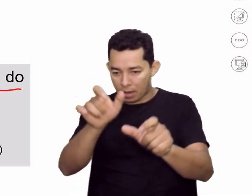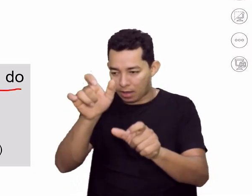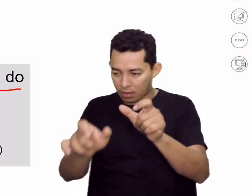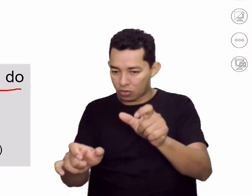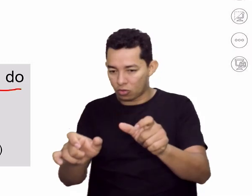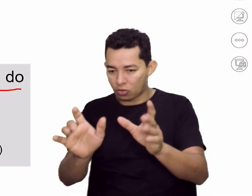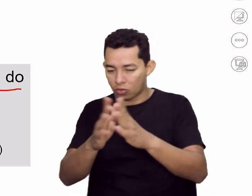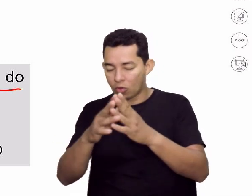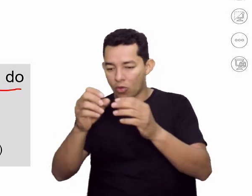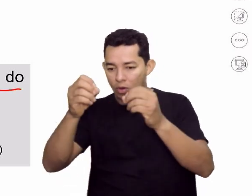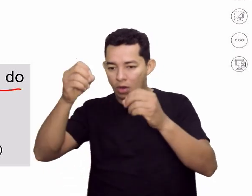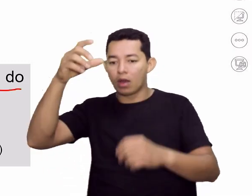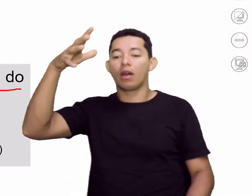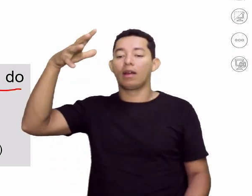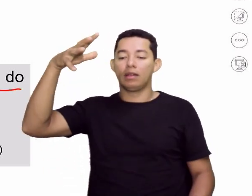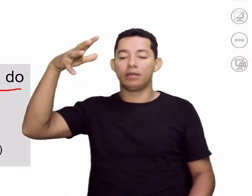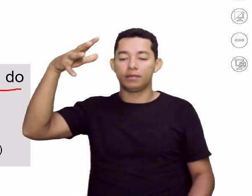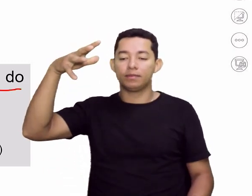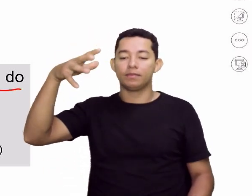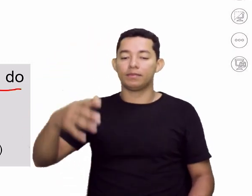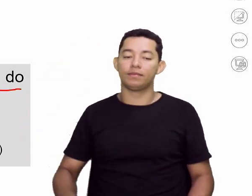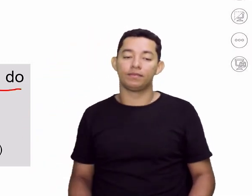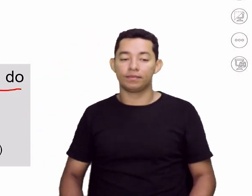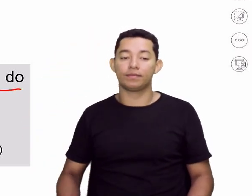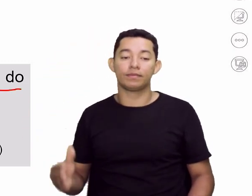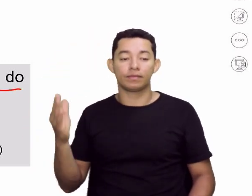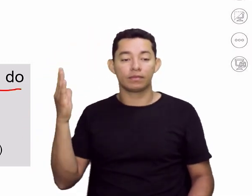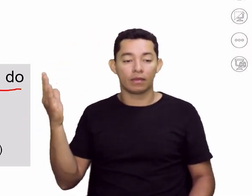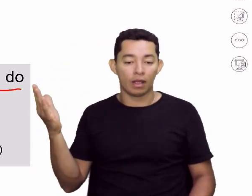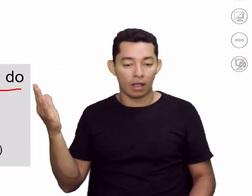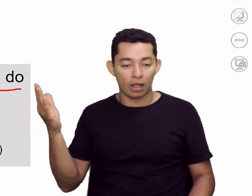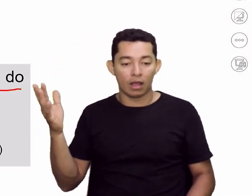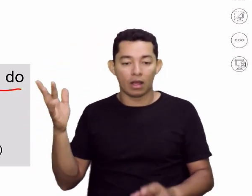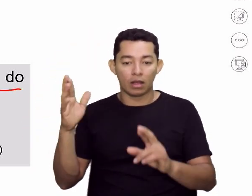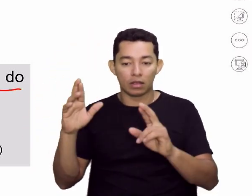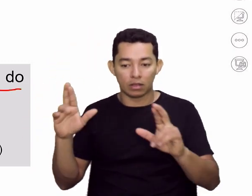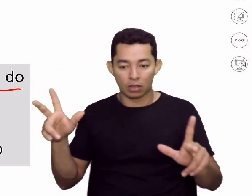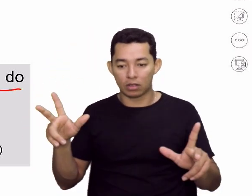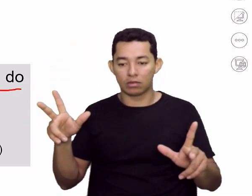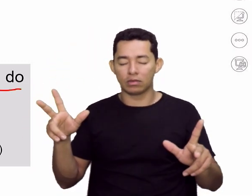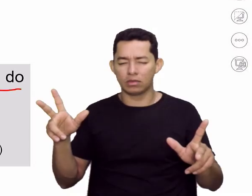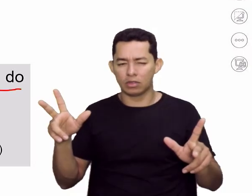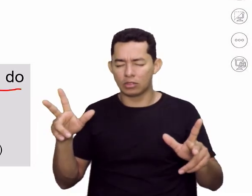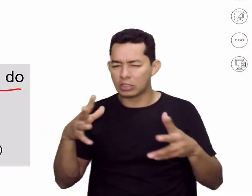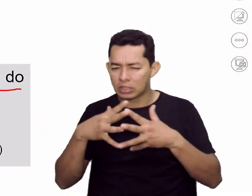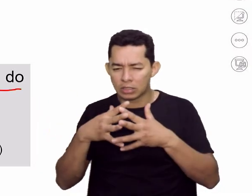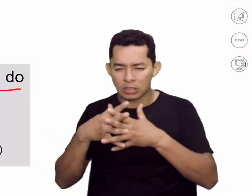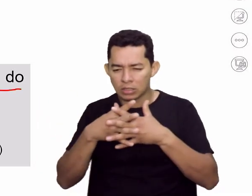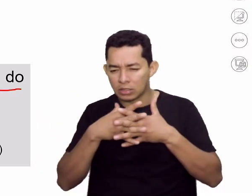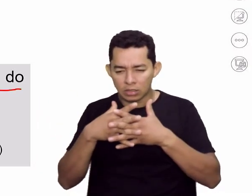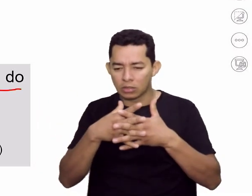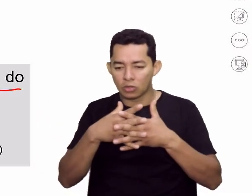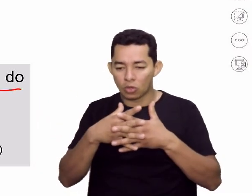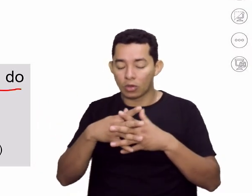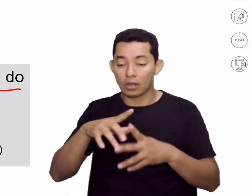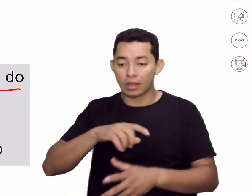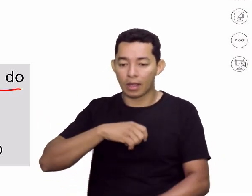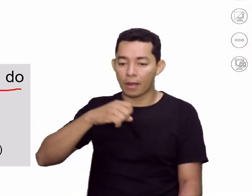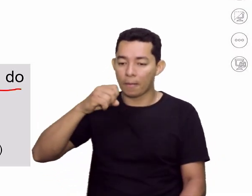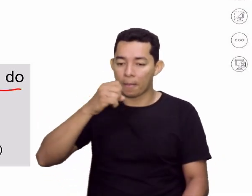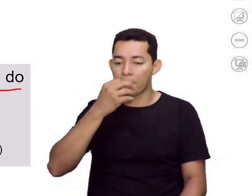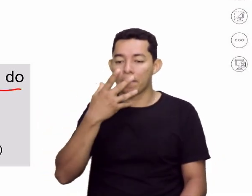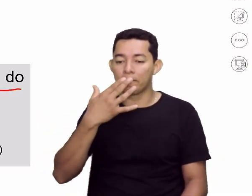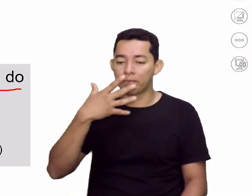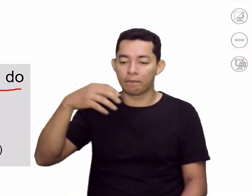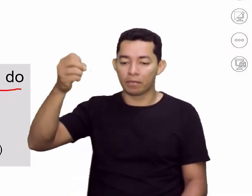cor mais clara. Aqui não, o que é mais difuso, né? Tá com cores